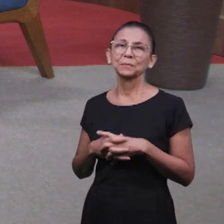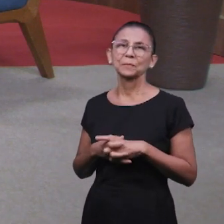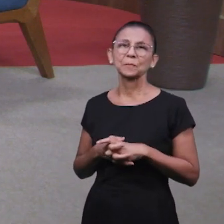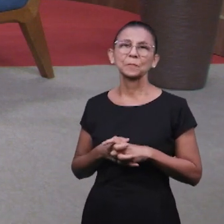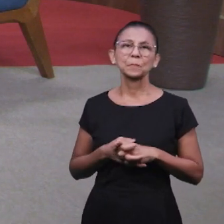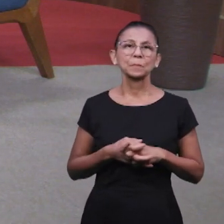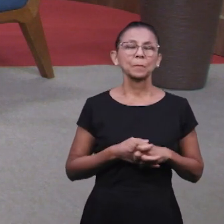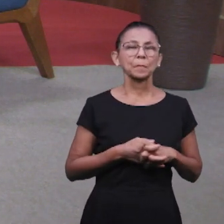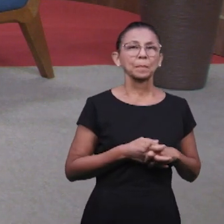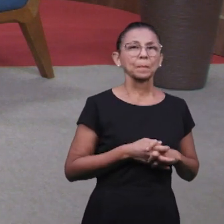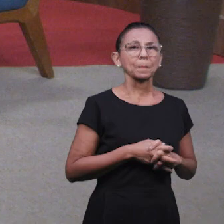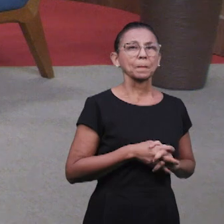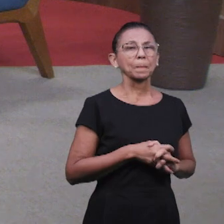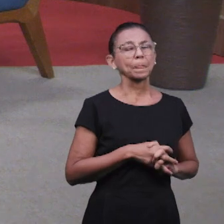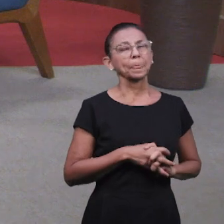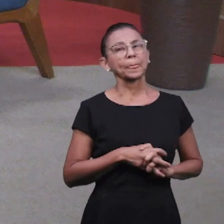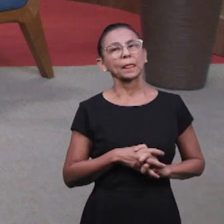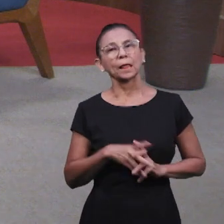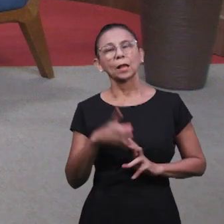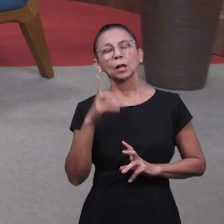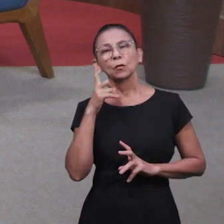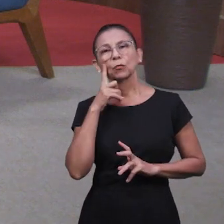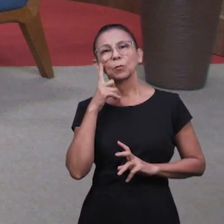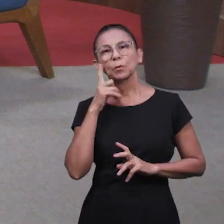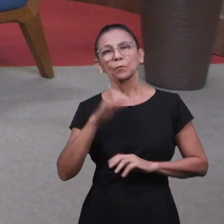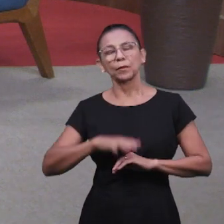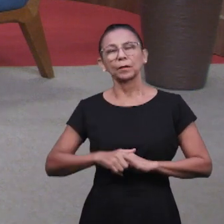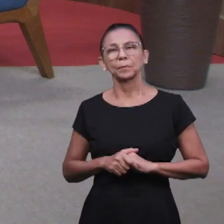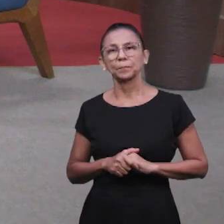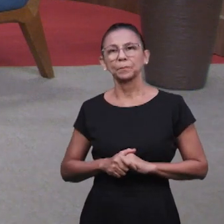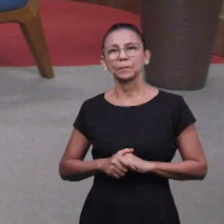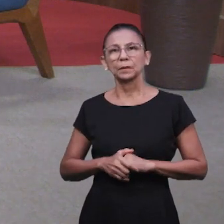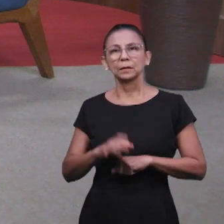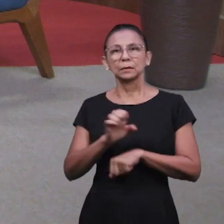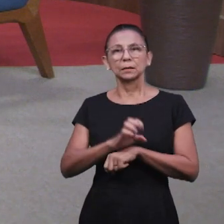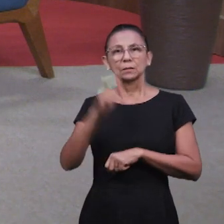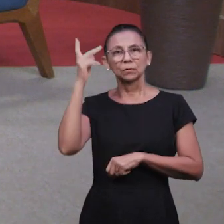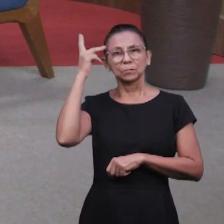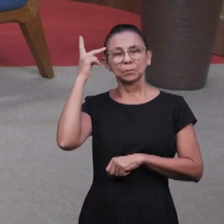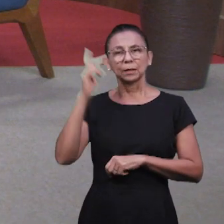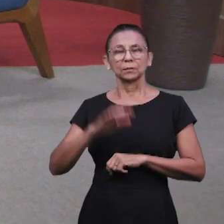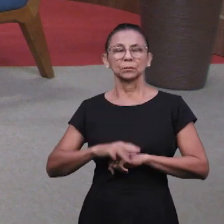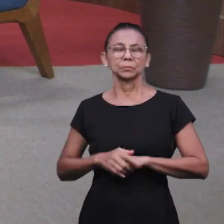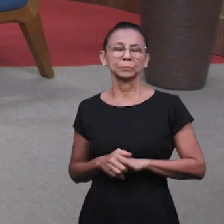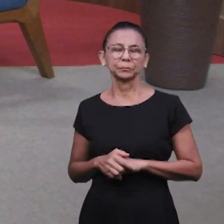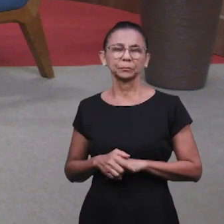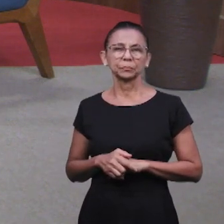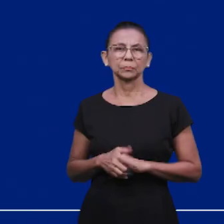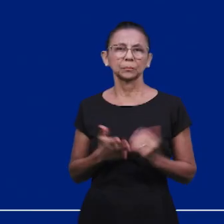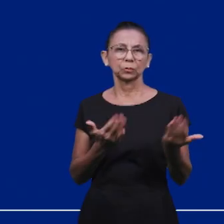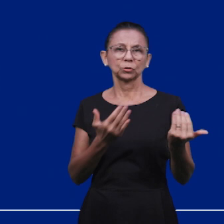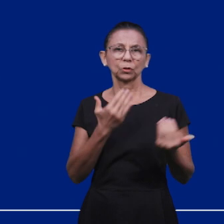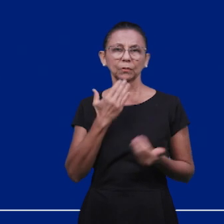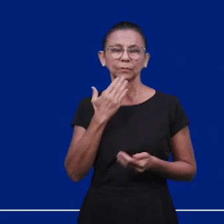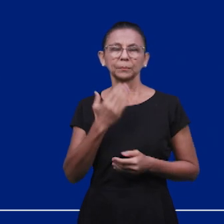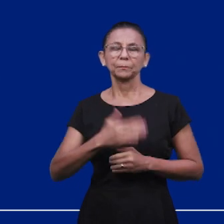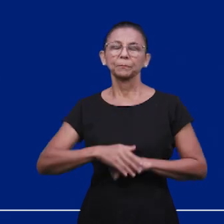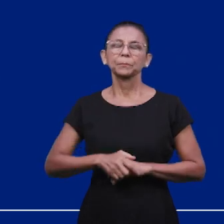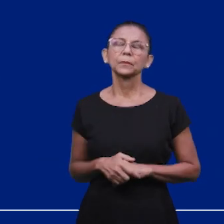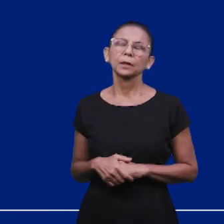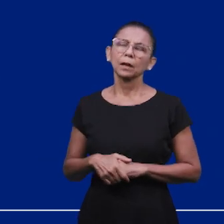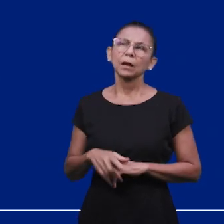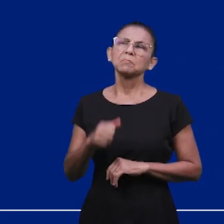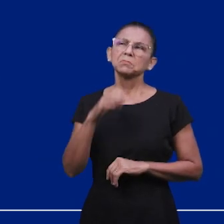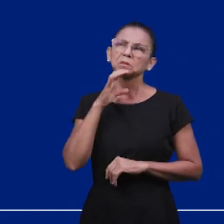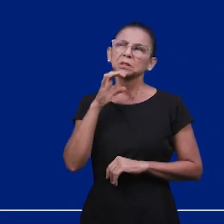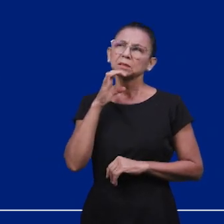aqui, Daniel, 2 mensagens falando acerca do programa. A primeira é de Elton Morgado, de Mogi das Cruzes, em São Paulo, que diz assim: o programa tem me